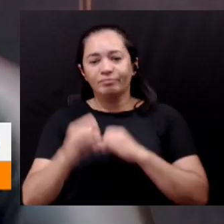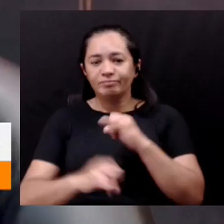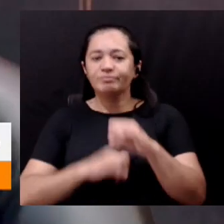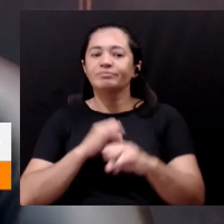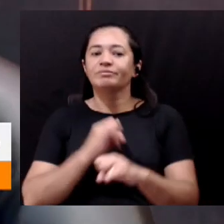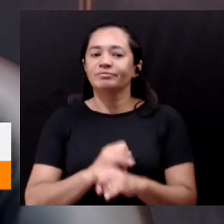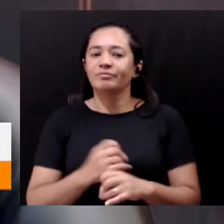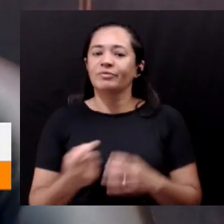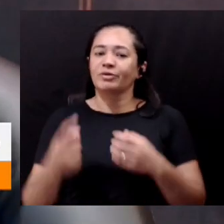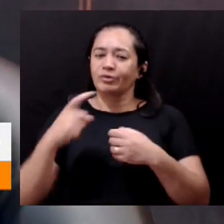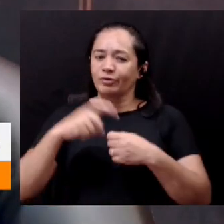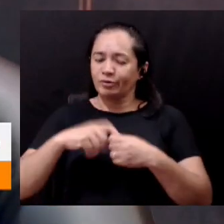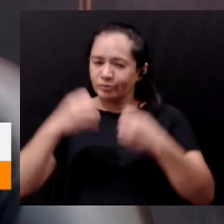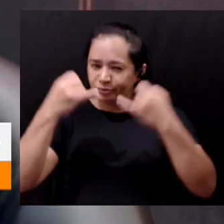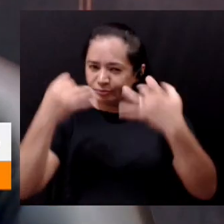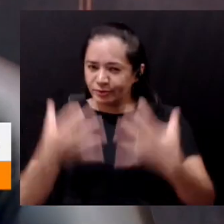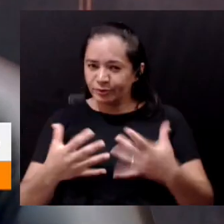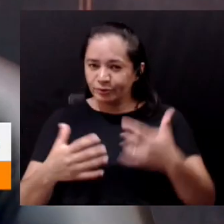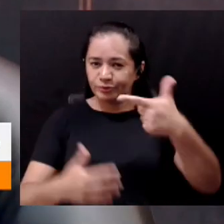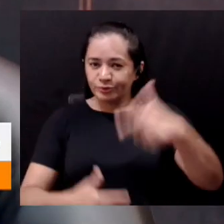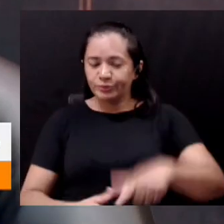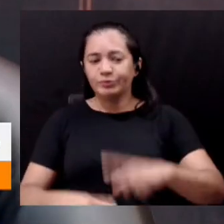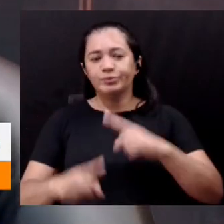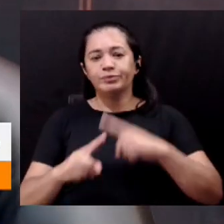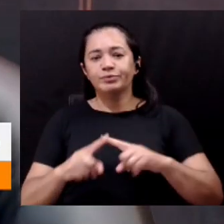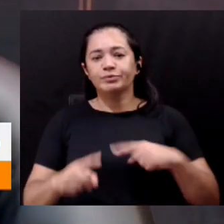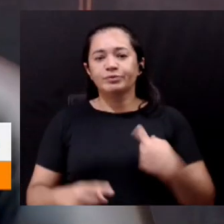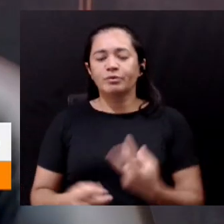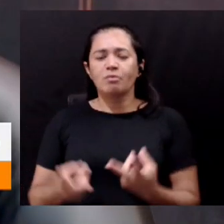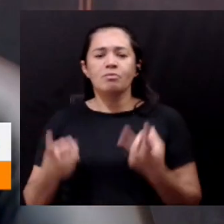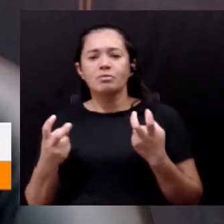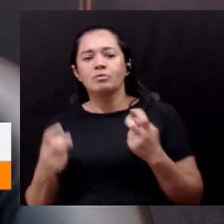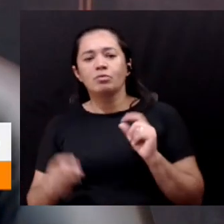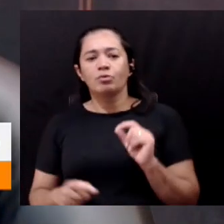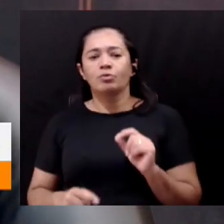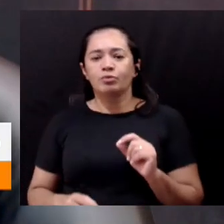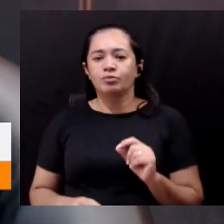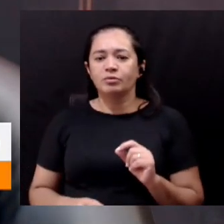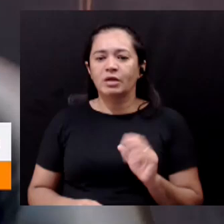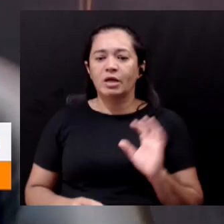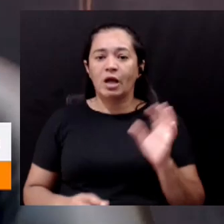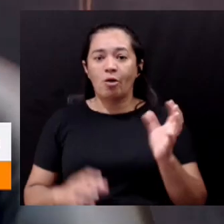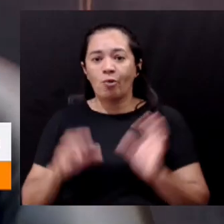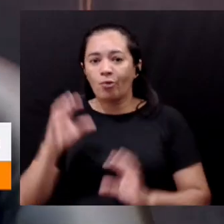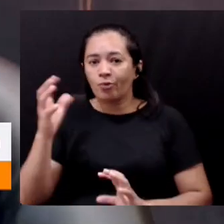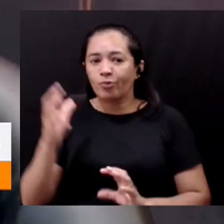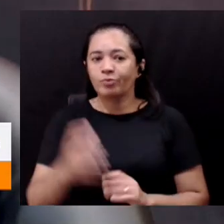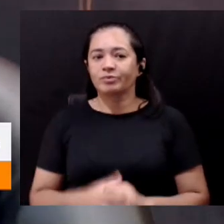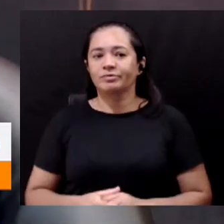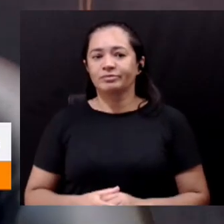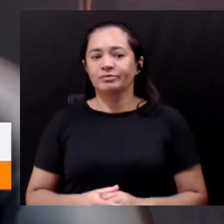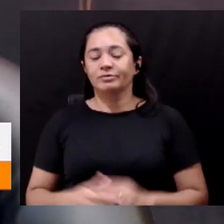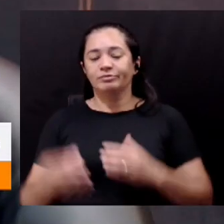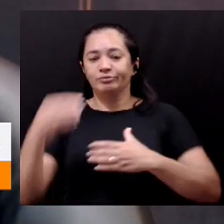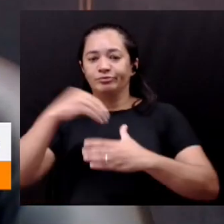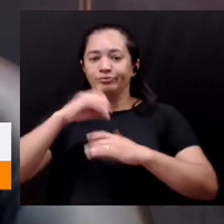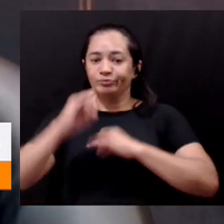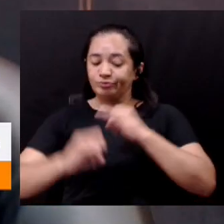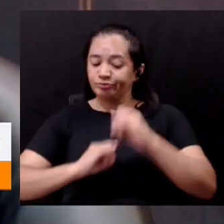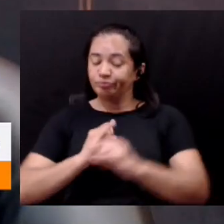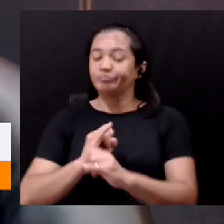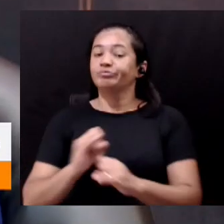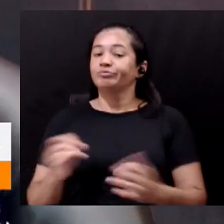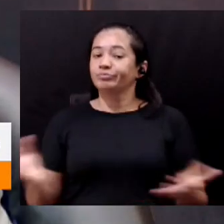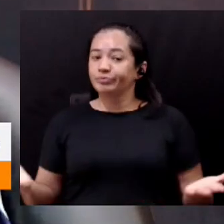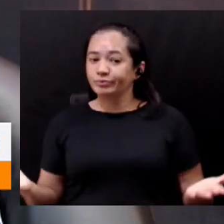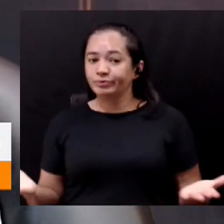isso, porque a gente vê muitas vezes isso acontecendo na internet, nas redes sociais. Ou